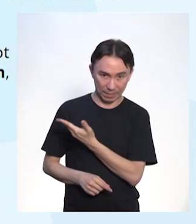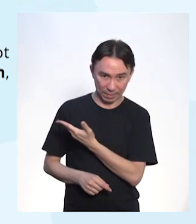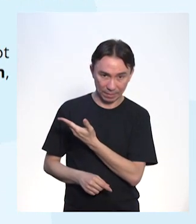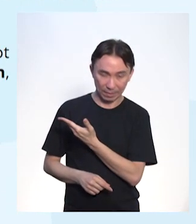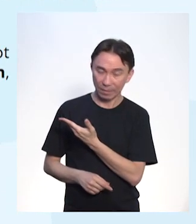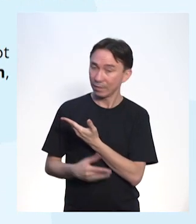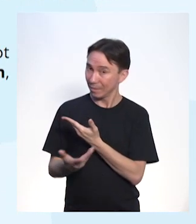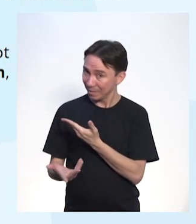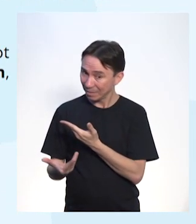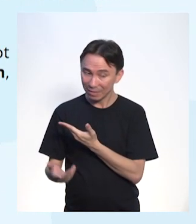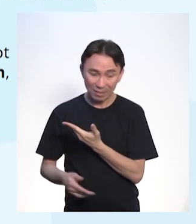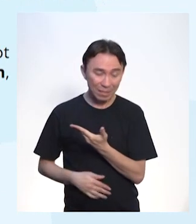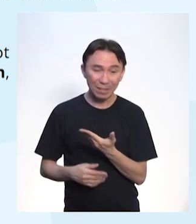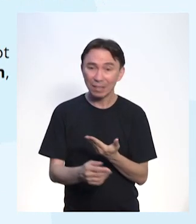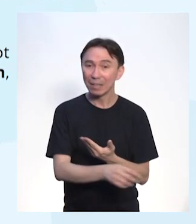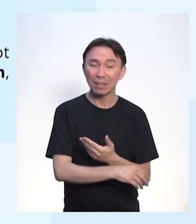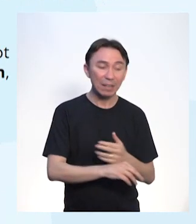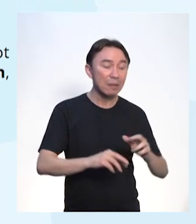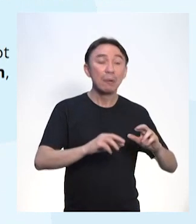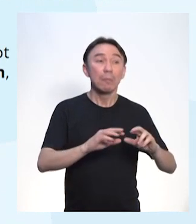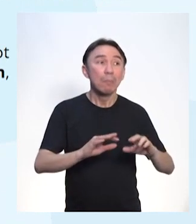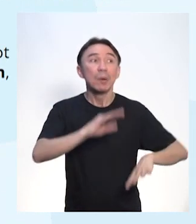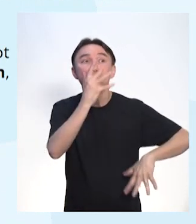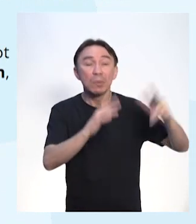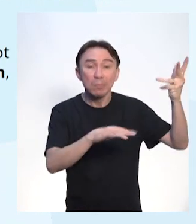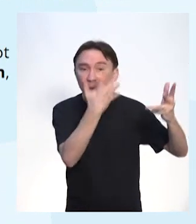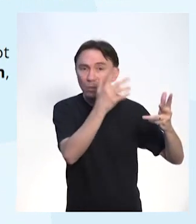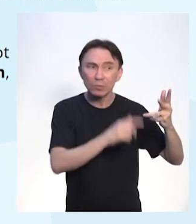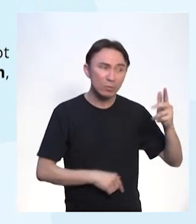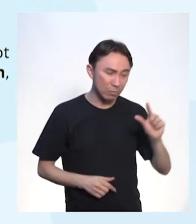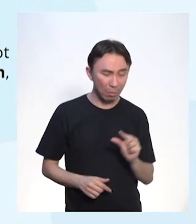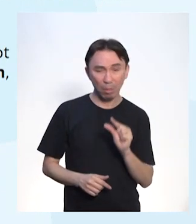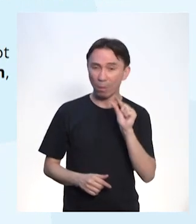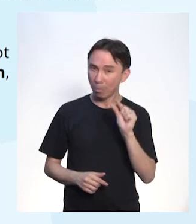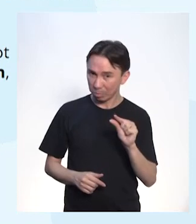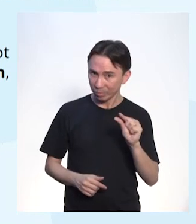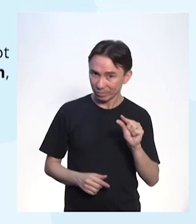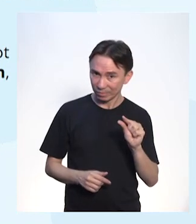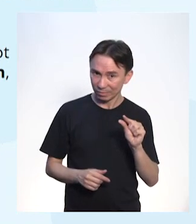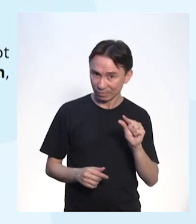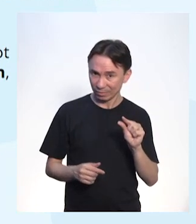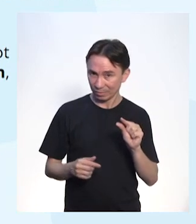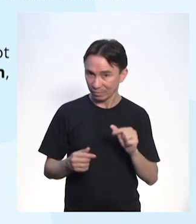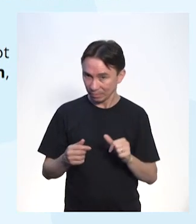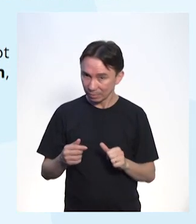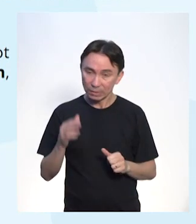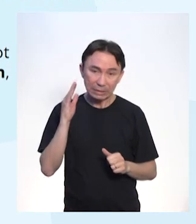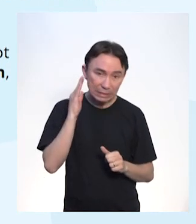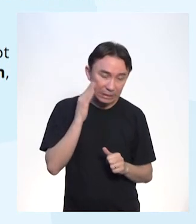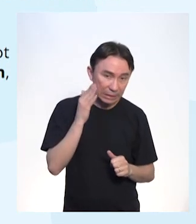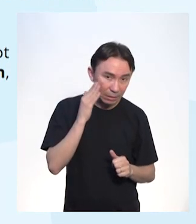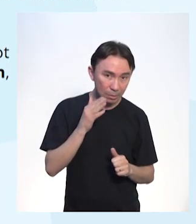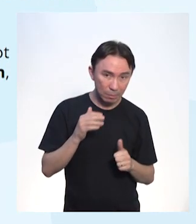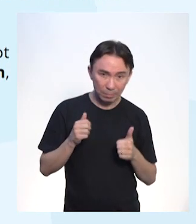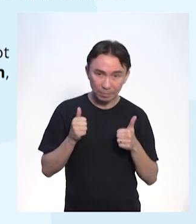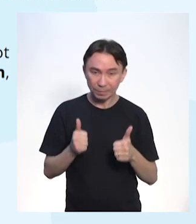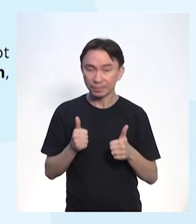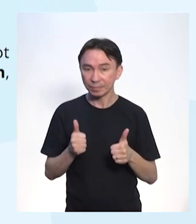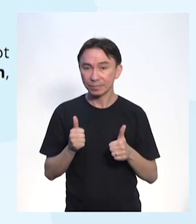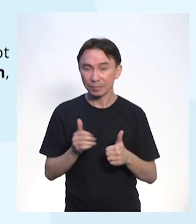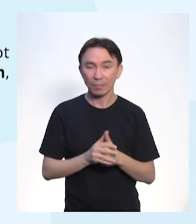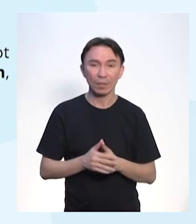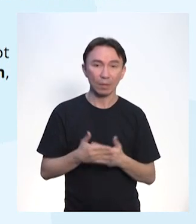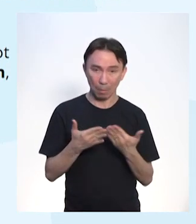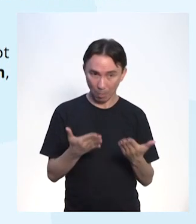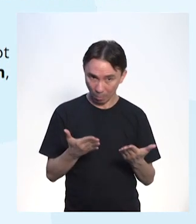effects. Efeitos mínimos, certo? Não confundir também effects com affect, que affect é afetar, tá? A pronúncia aqui é